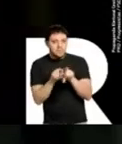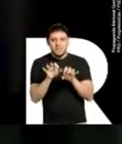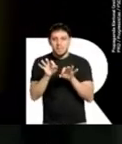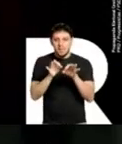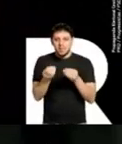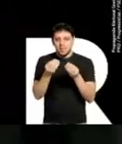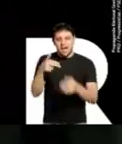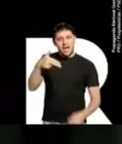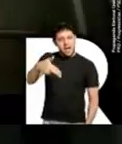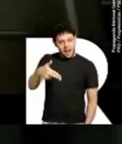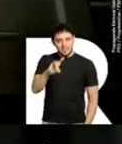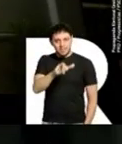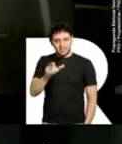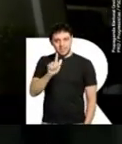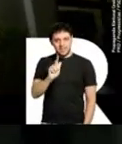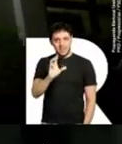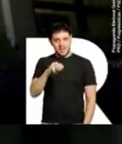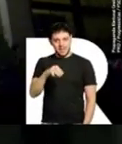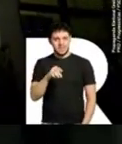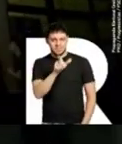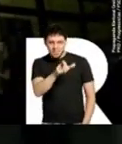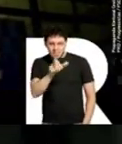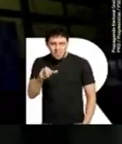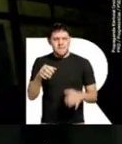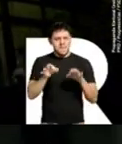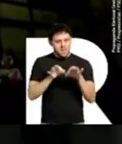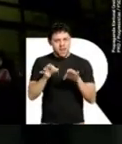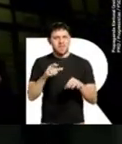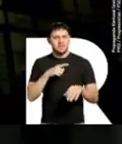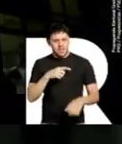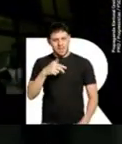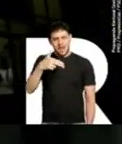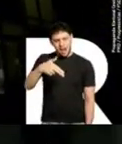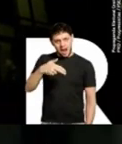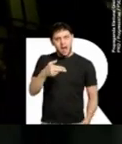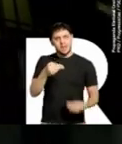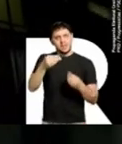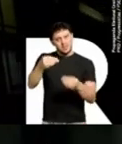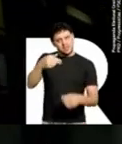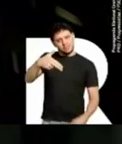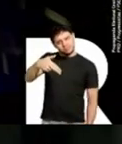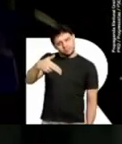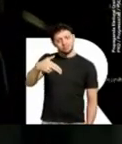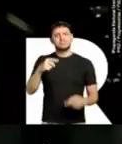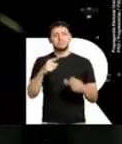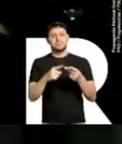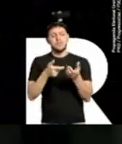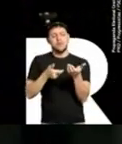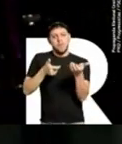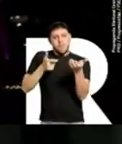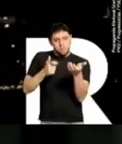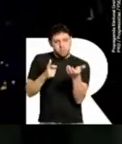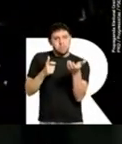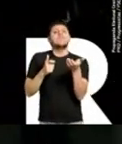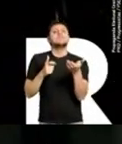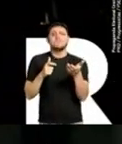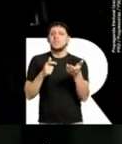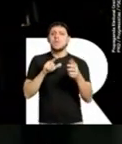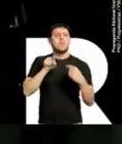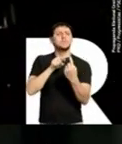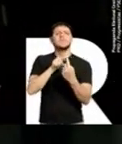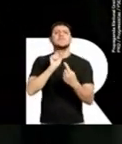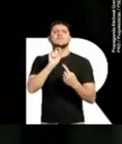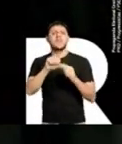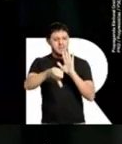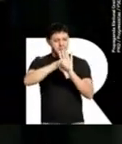nossa Guarda Civil Metropolitana. Os nossos guardas foram preparados e armados com pistolas automáticas, fuzis,